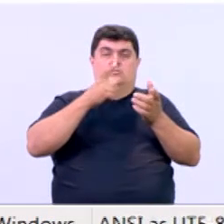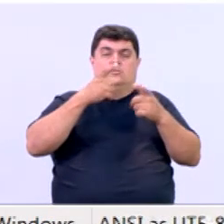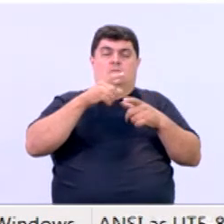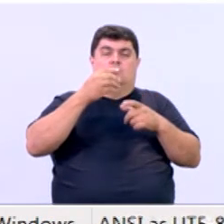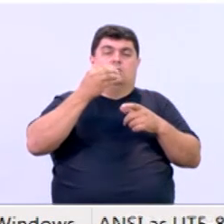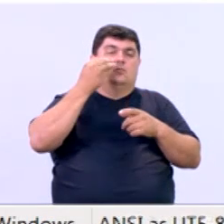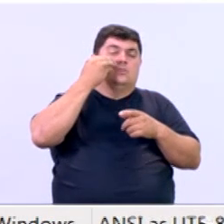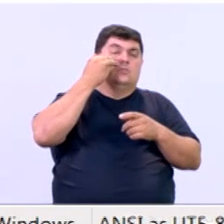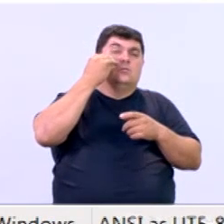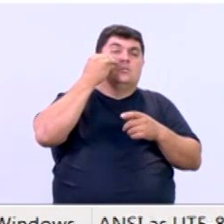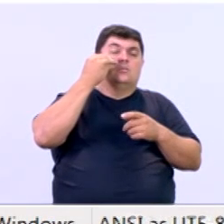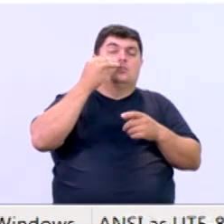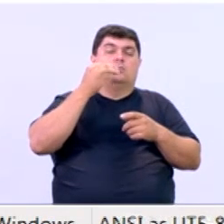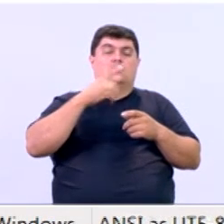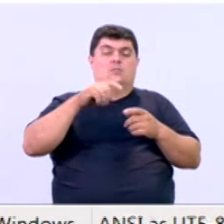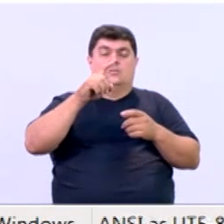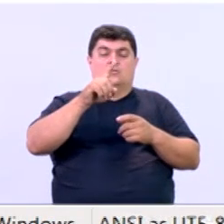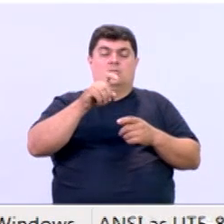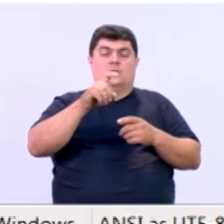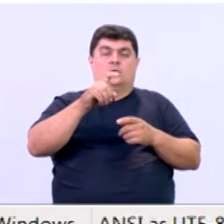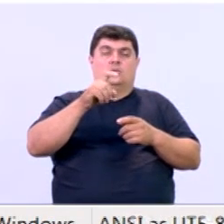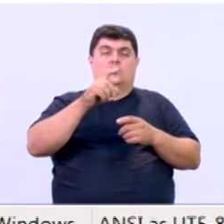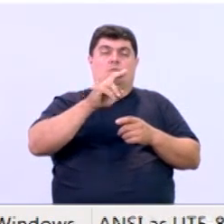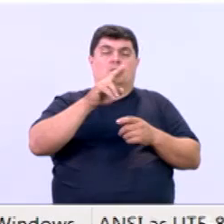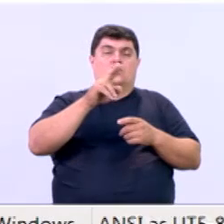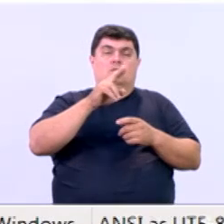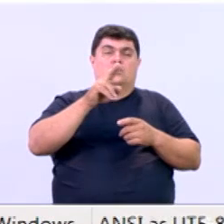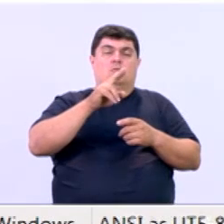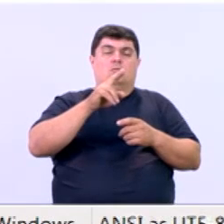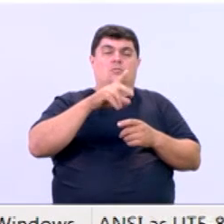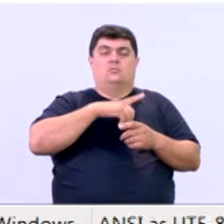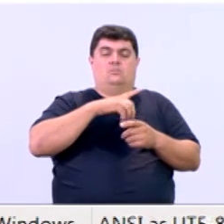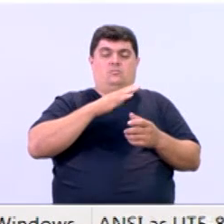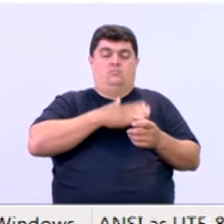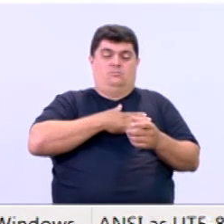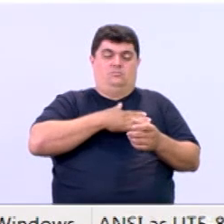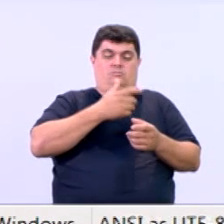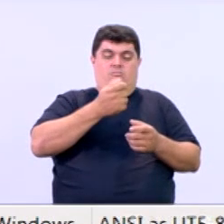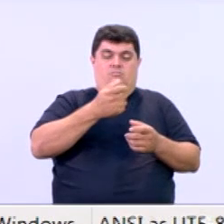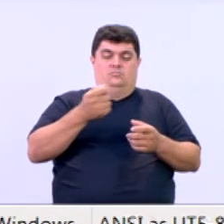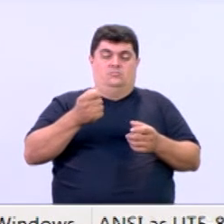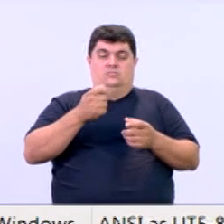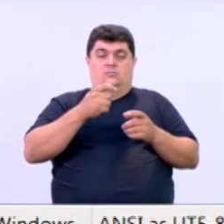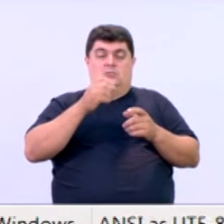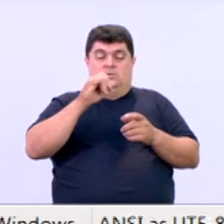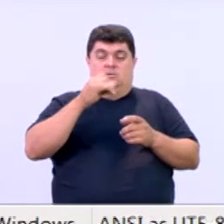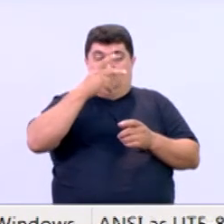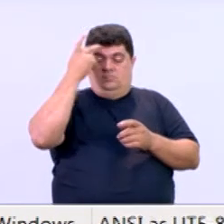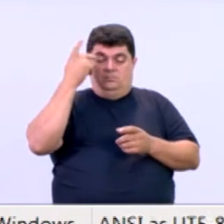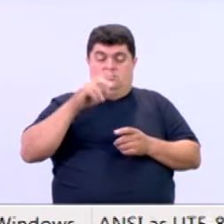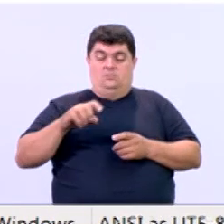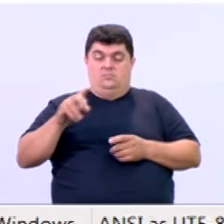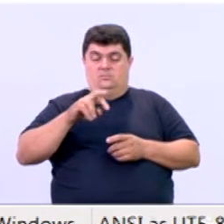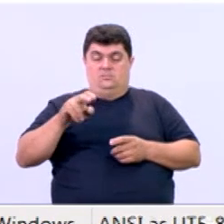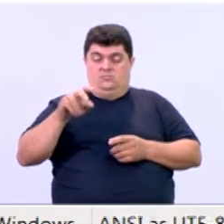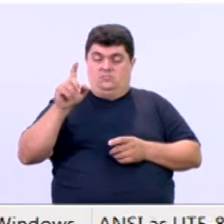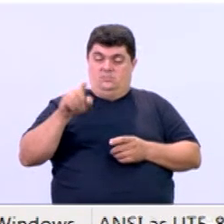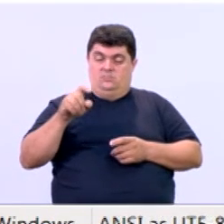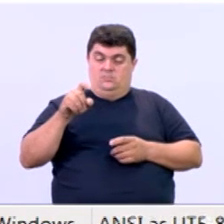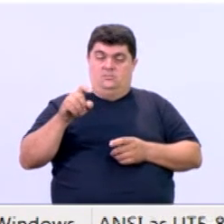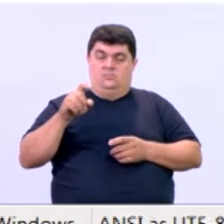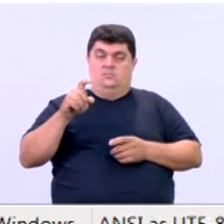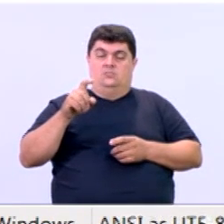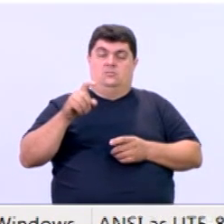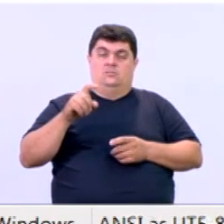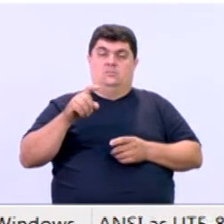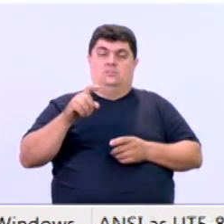aqui, botão. O nome dele é meu botão. E quando ele clicar, ele vai